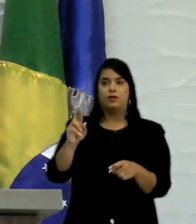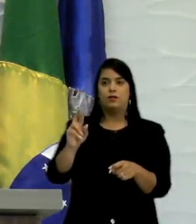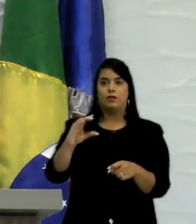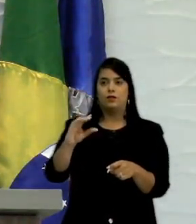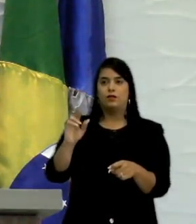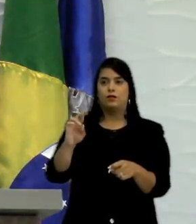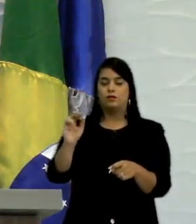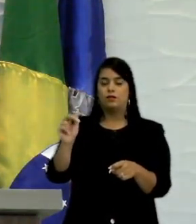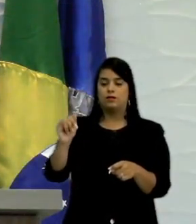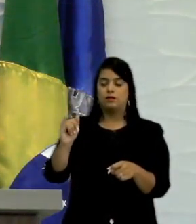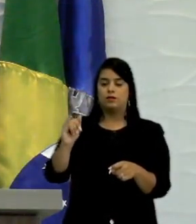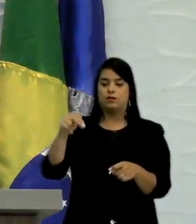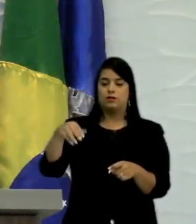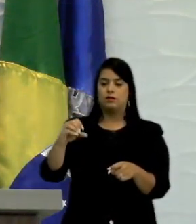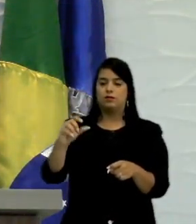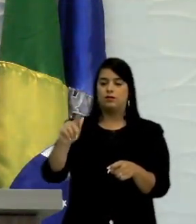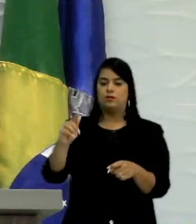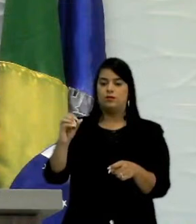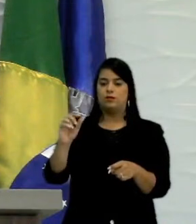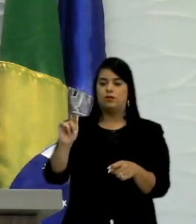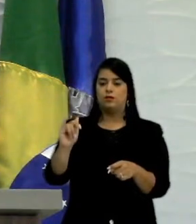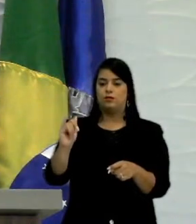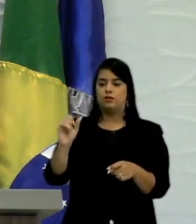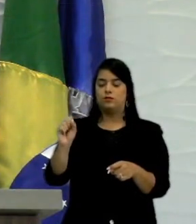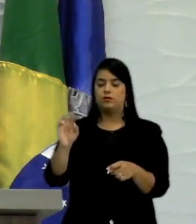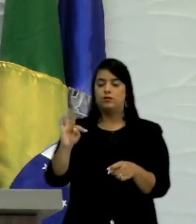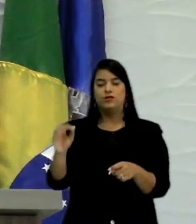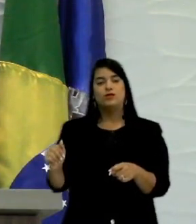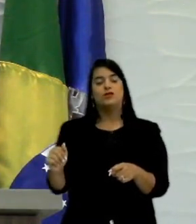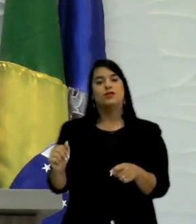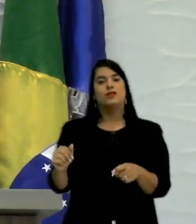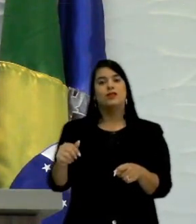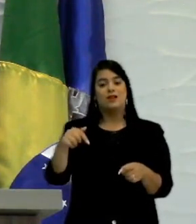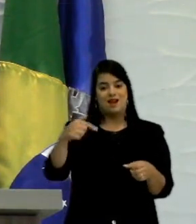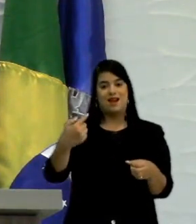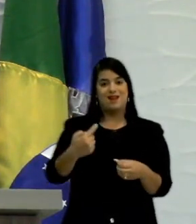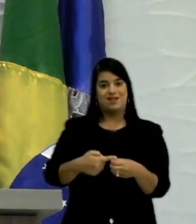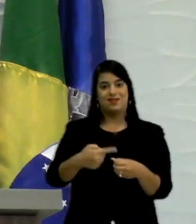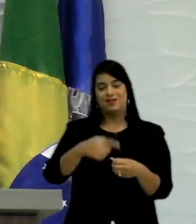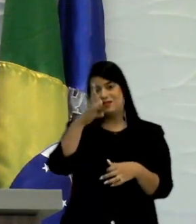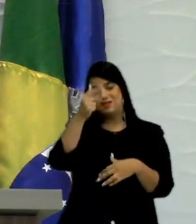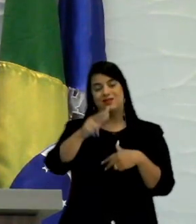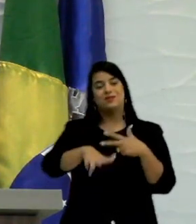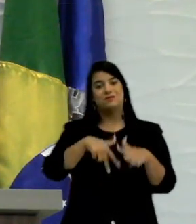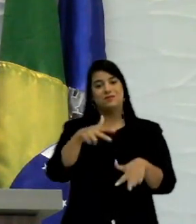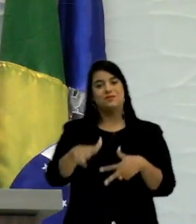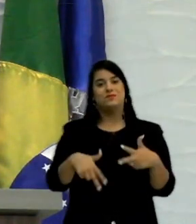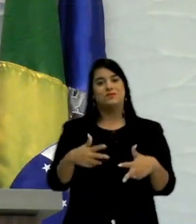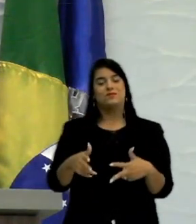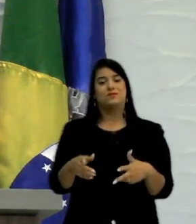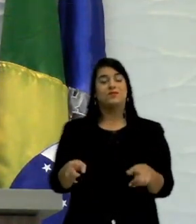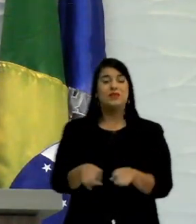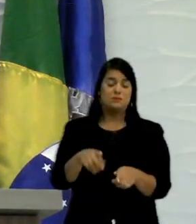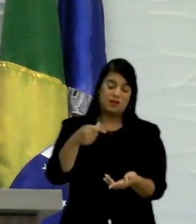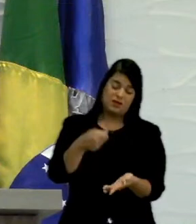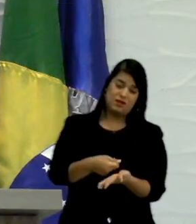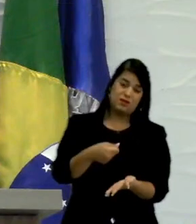de vocês, que nós não tínhamos, nosso município tinha que ir para Recife. Eu brigo por isso. Eu brigo também, sabe por quê?